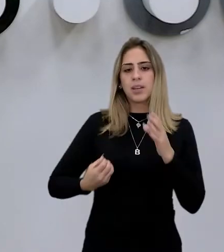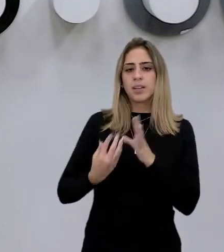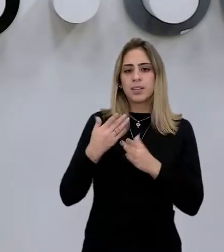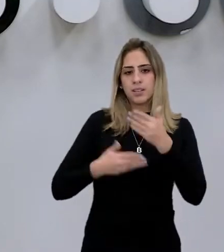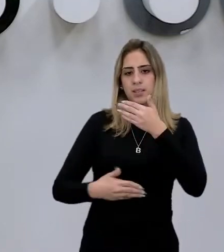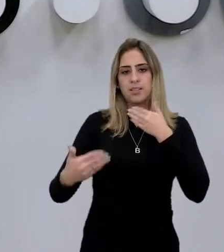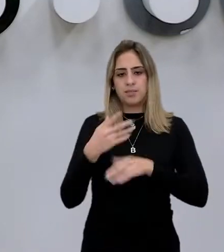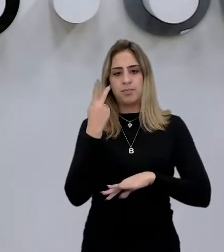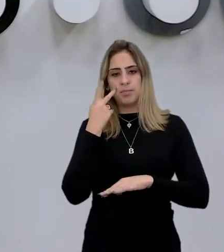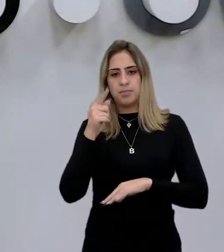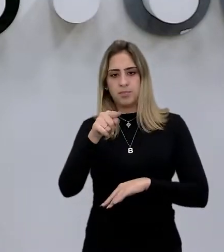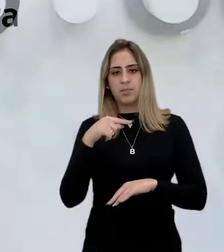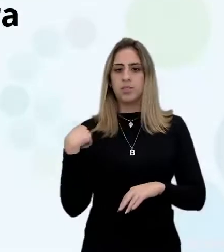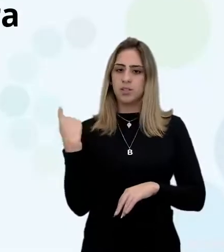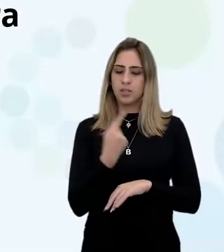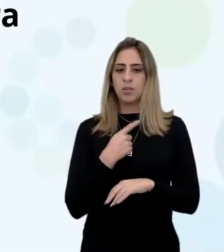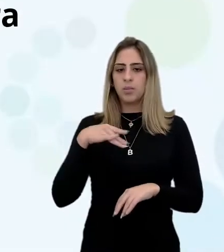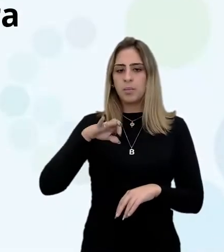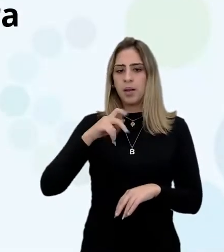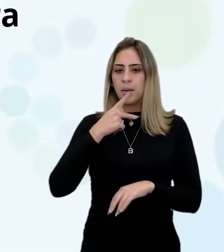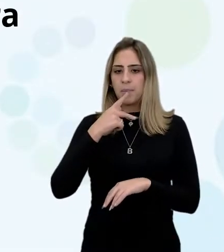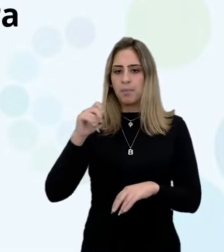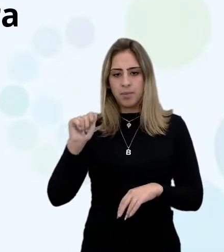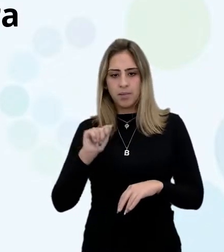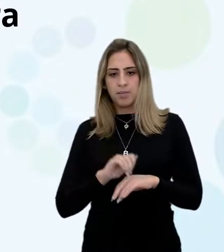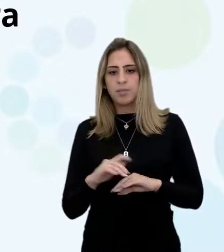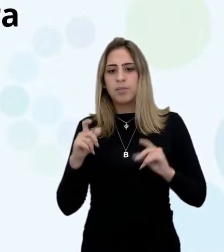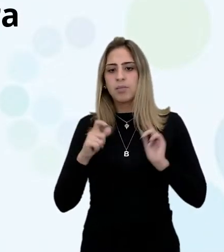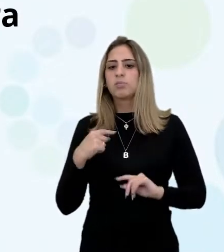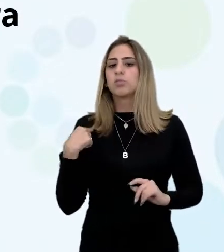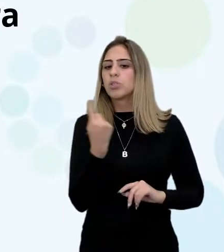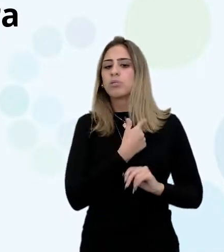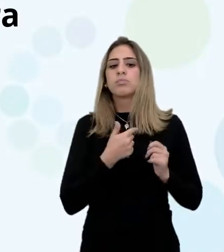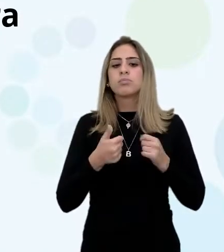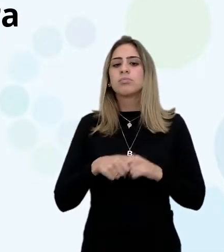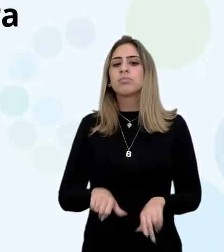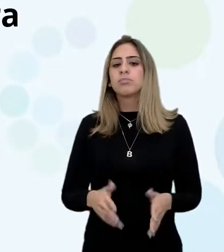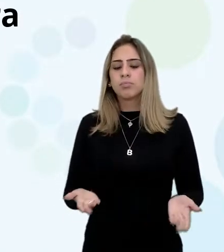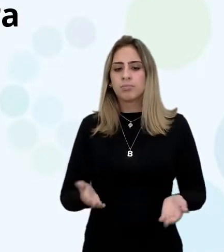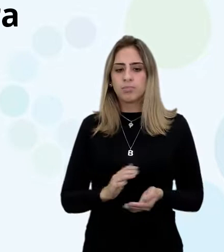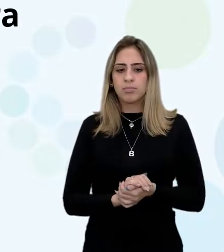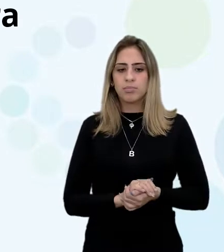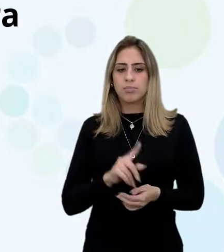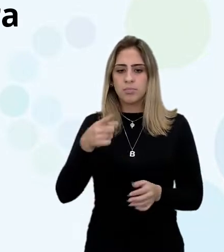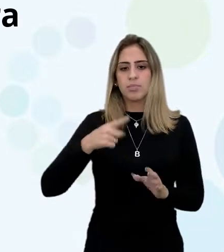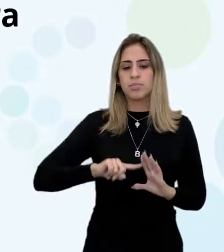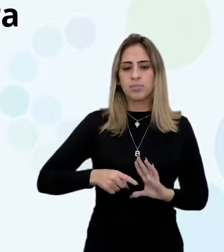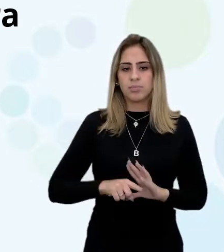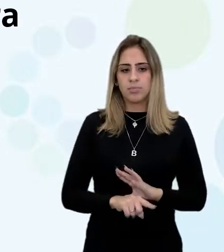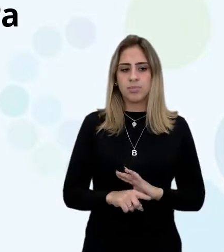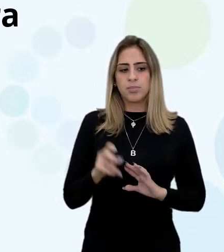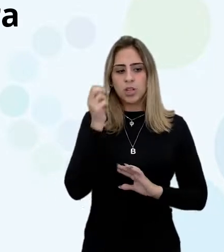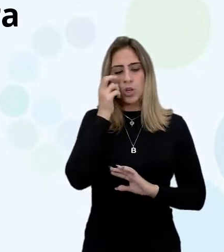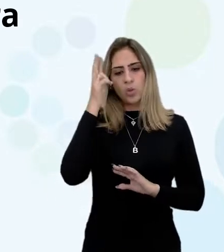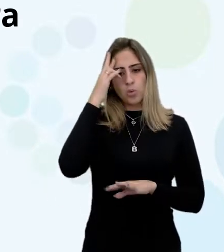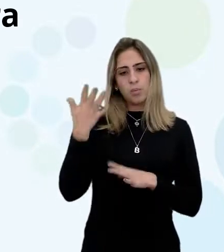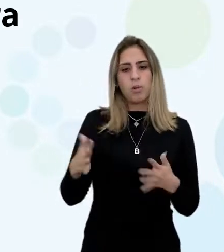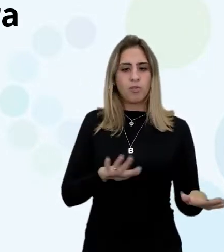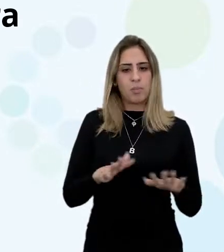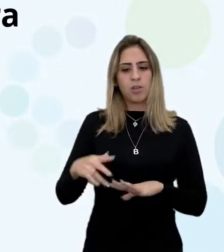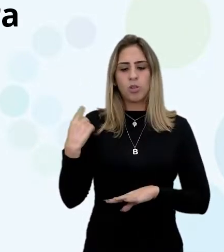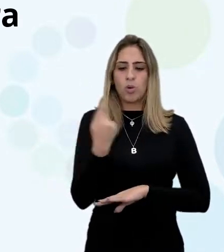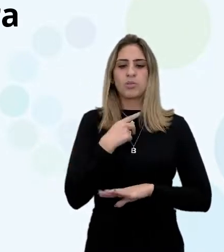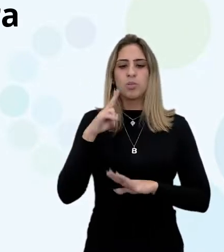na tela, né? O nosso mapa de shopping, que é o quê? Onde nós estamos. Então, esse é o aprofundamento Cultura em Movimento. A